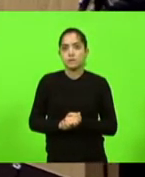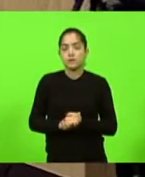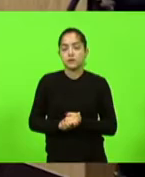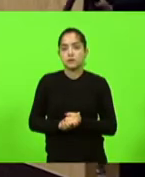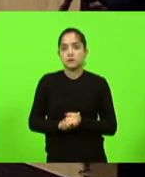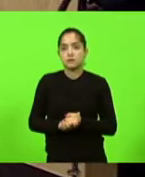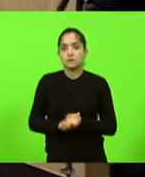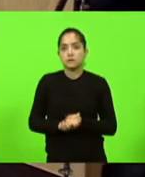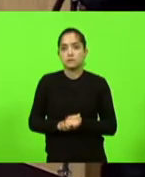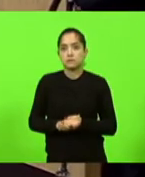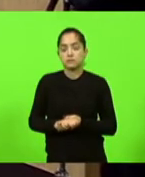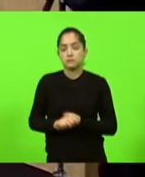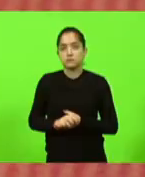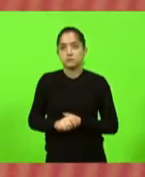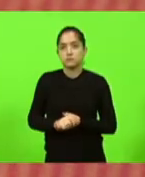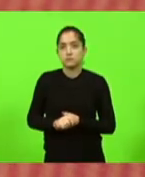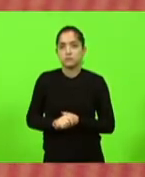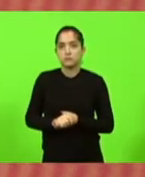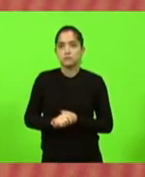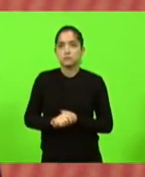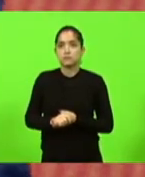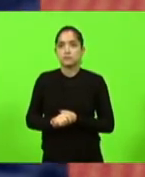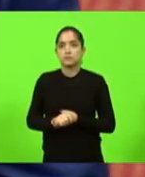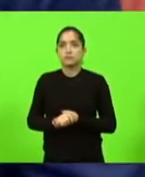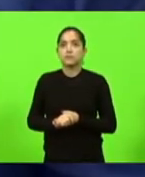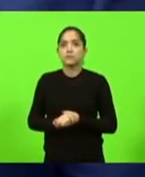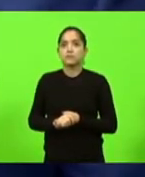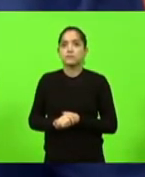Não está funcionando. Alô.